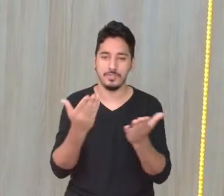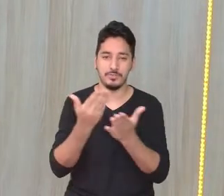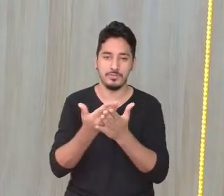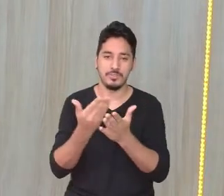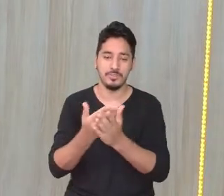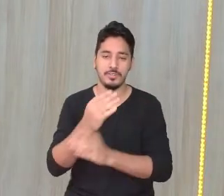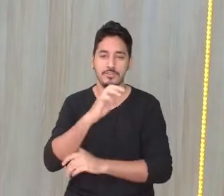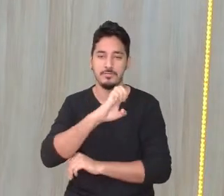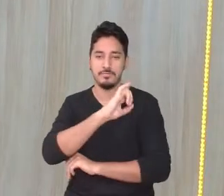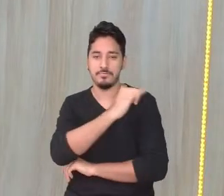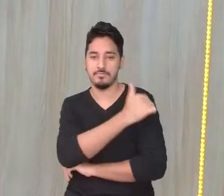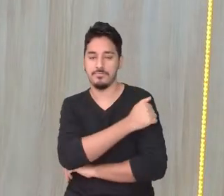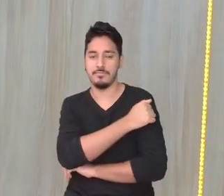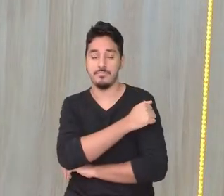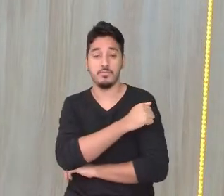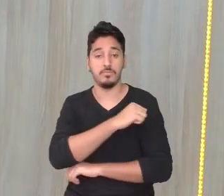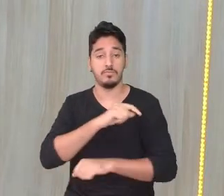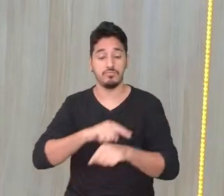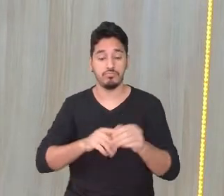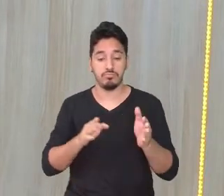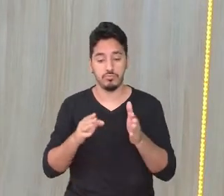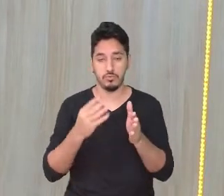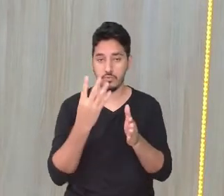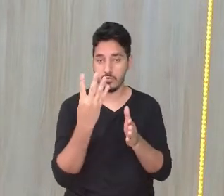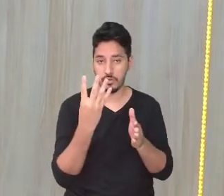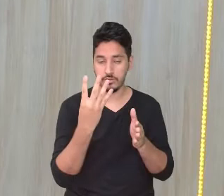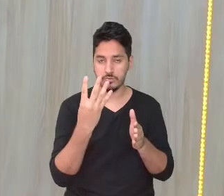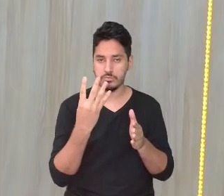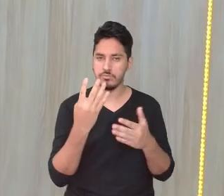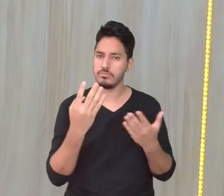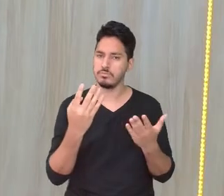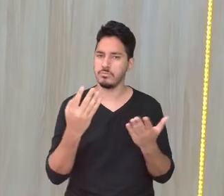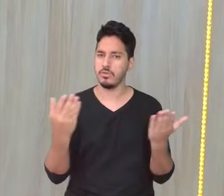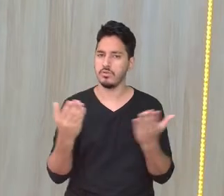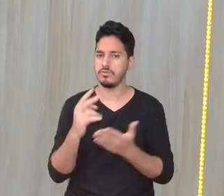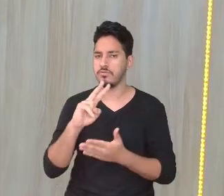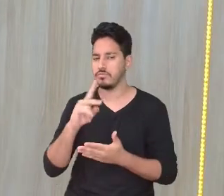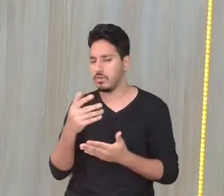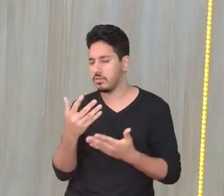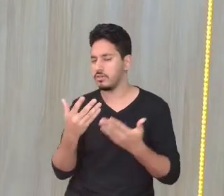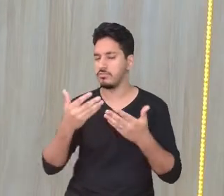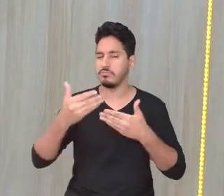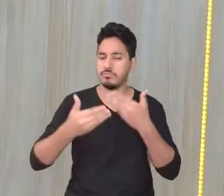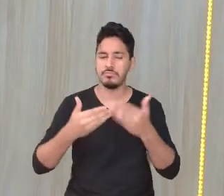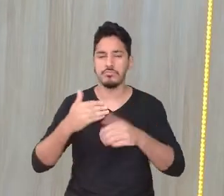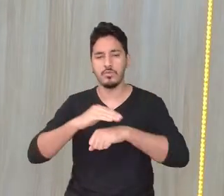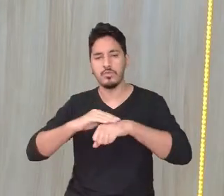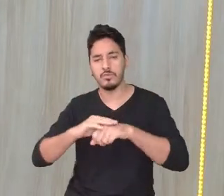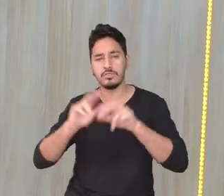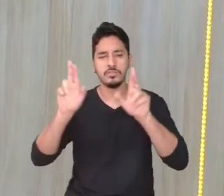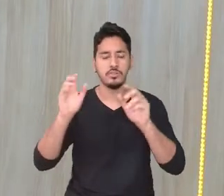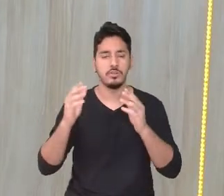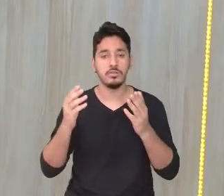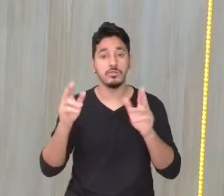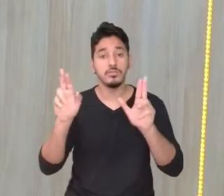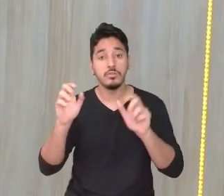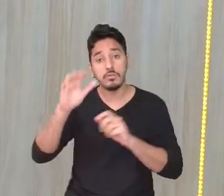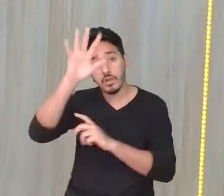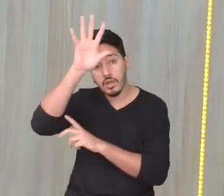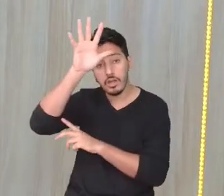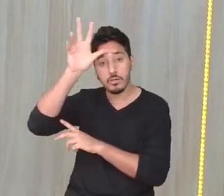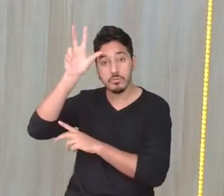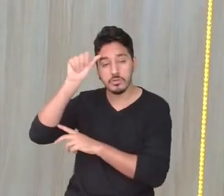da EJA, do módulo 4, né? Que a gente vai continuar conversando sobre a Amazônia.